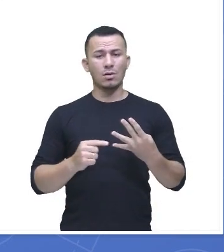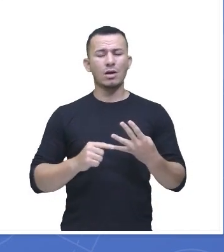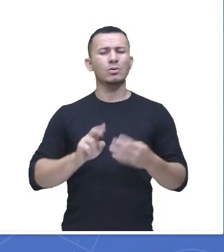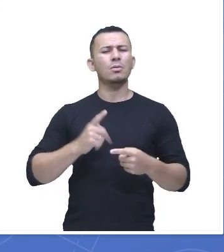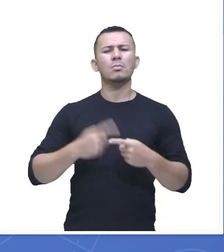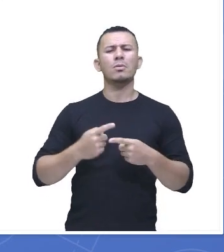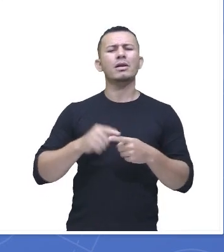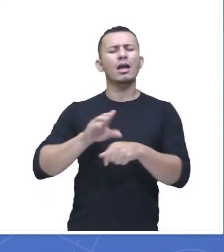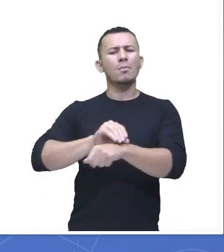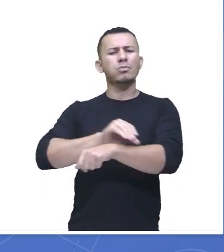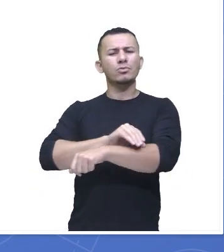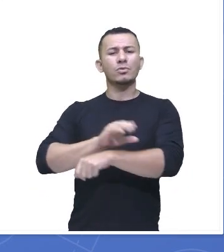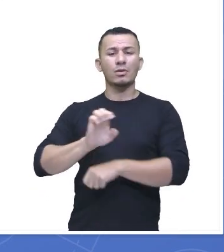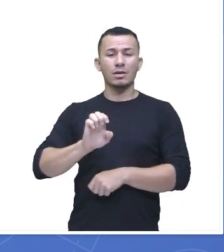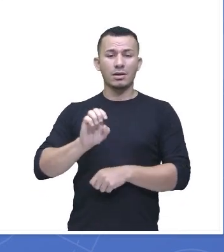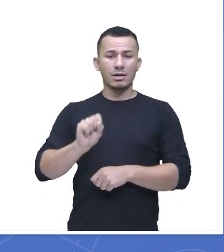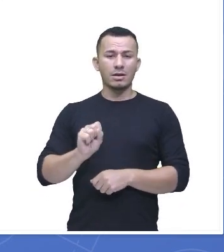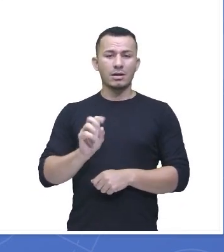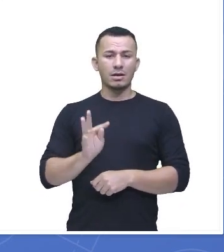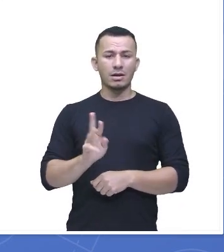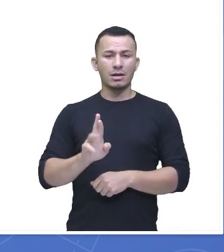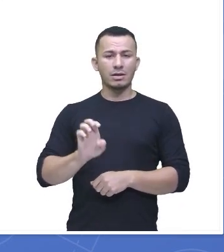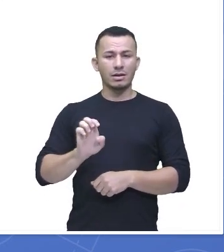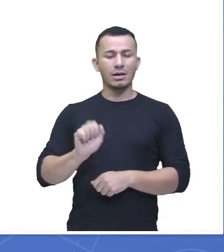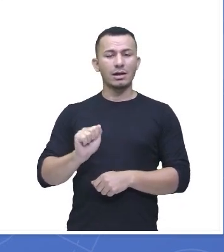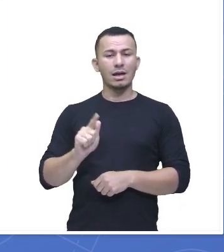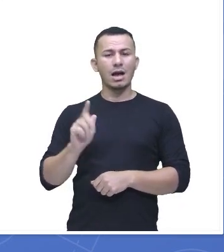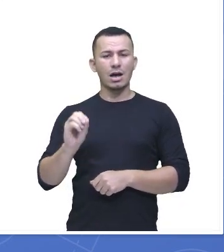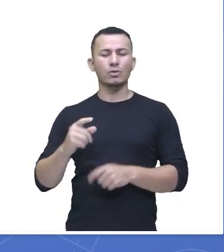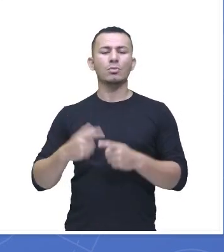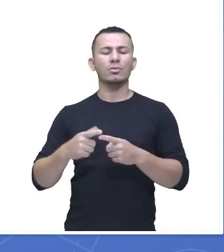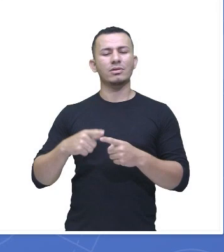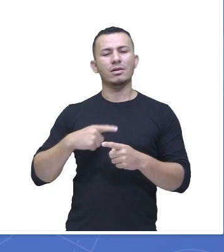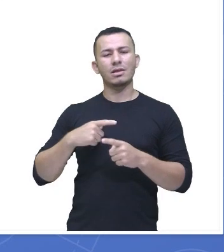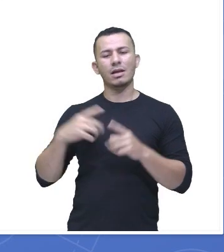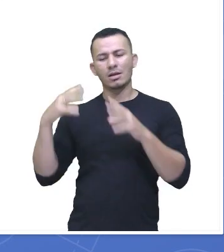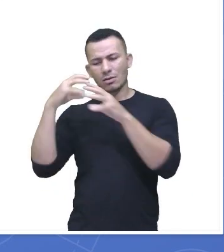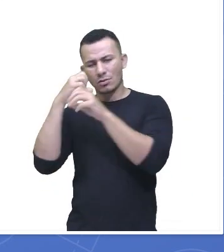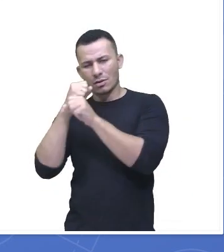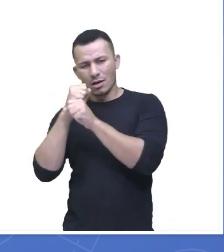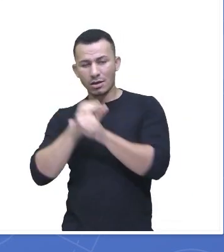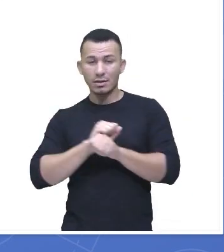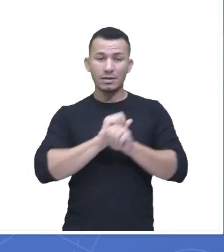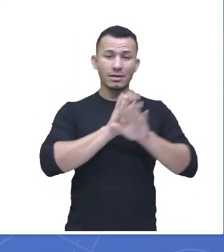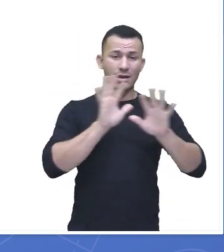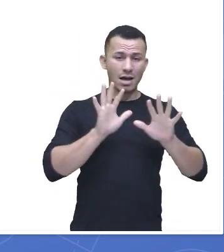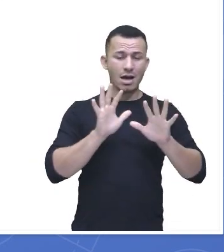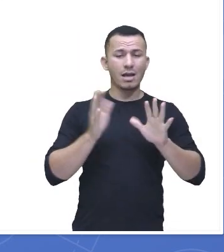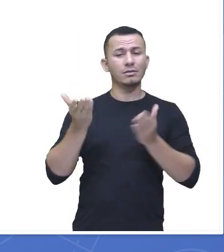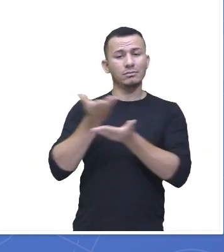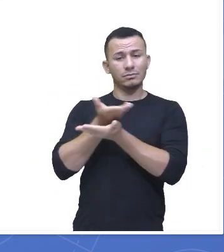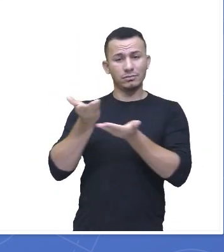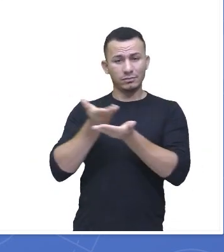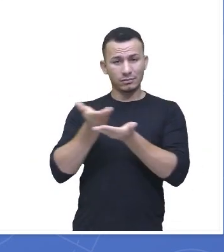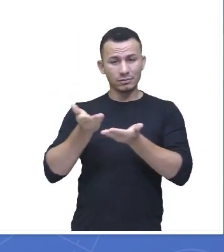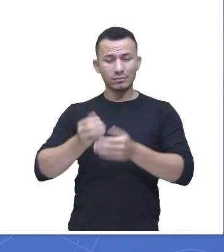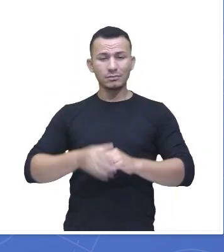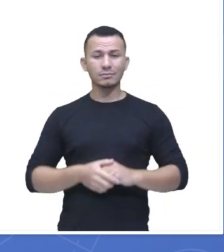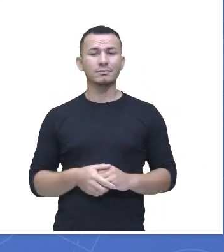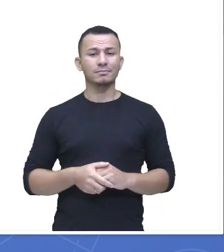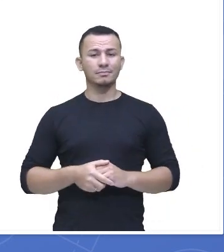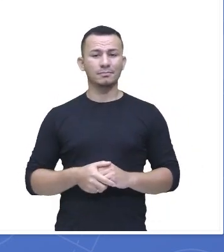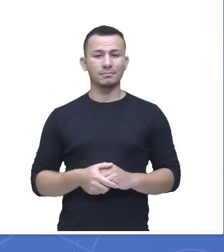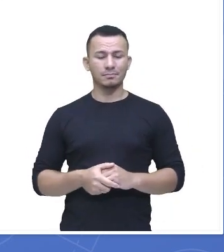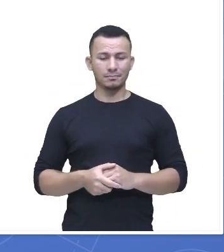porque é possível ver faixas escuras e claras alternadas. Então, nós temos aí, correto,